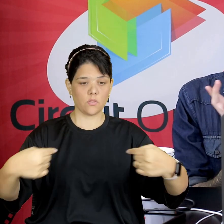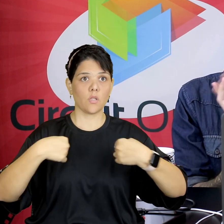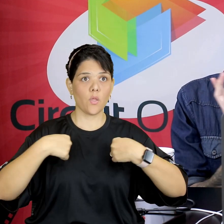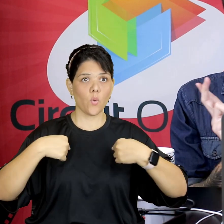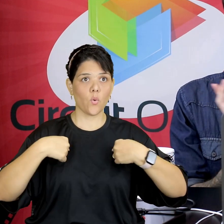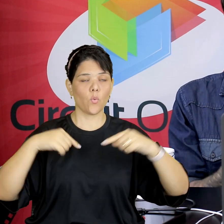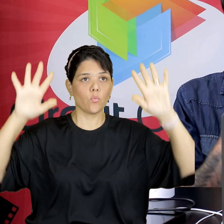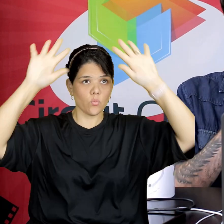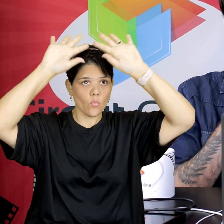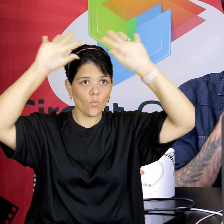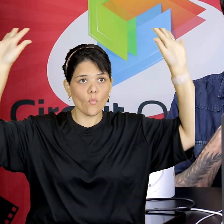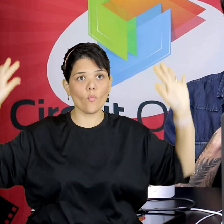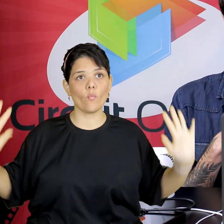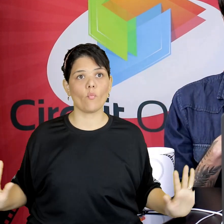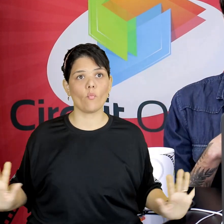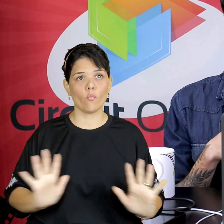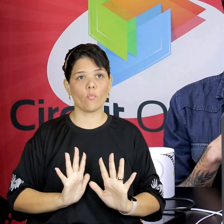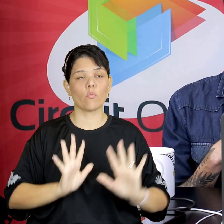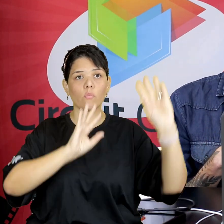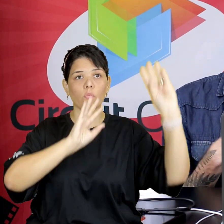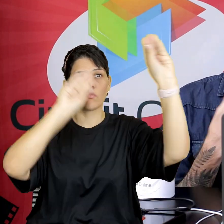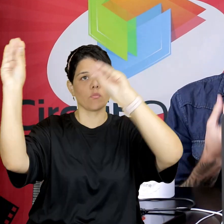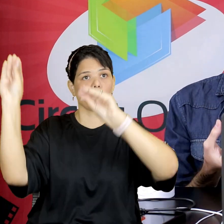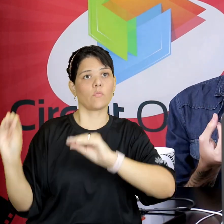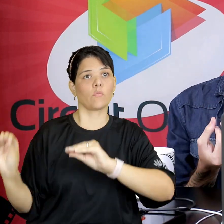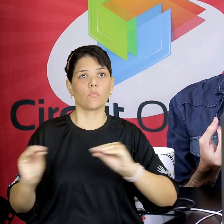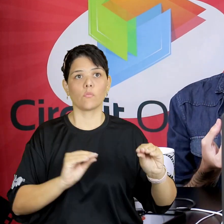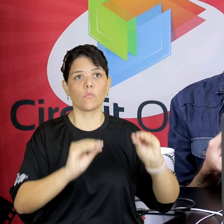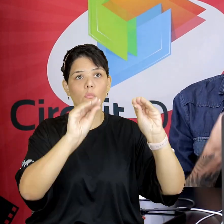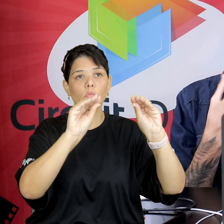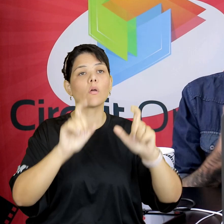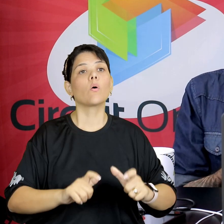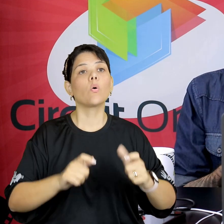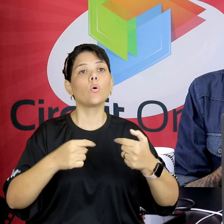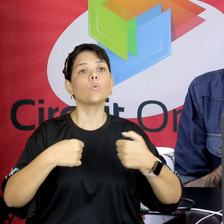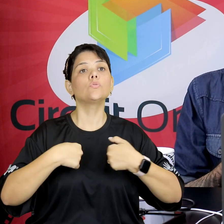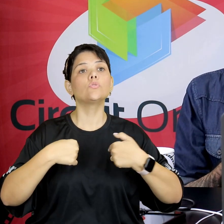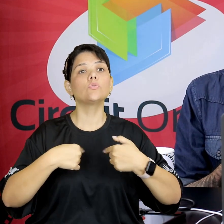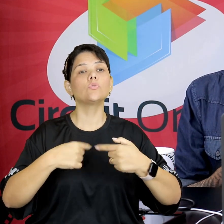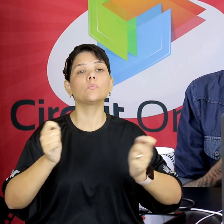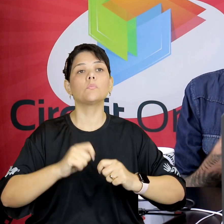sem fundo nenhum e você encaixa ela onde você quiser. A grande questão é, tem